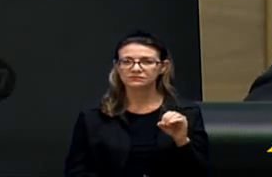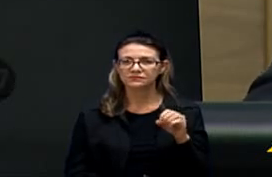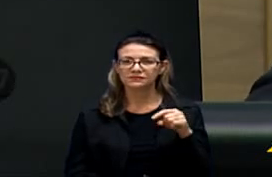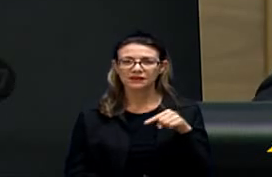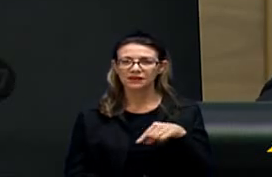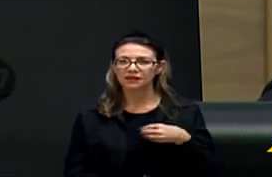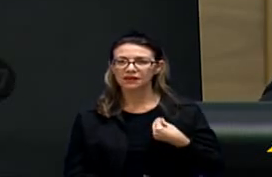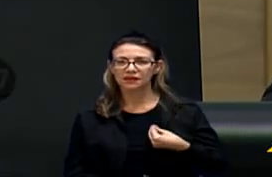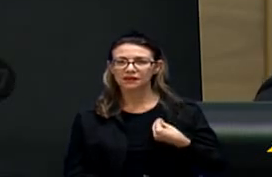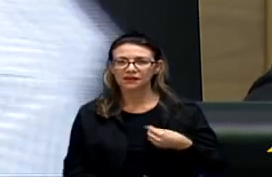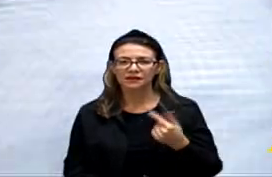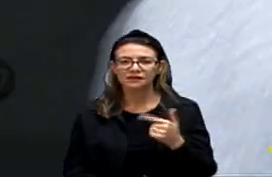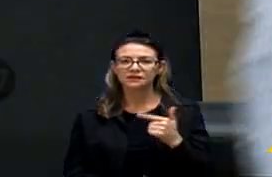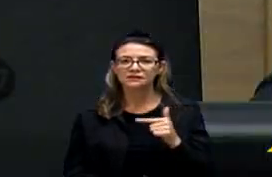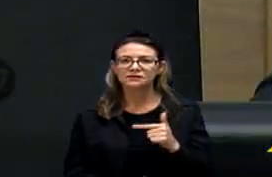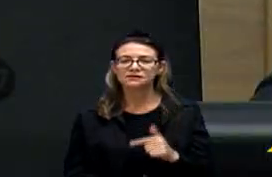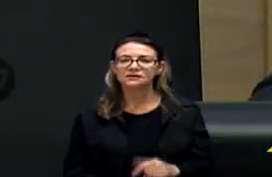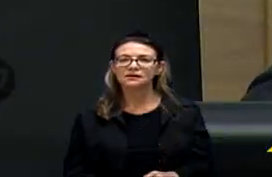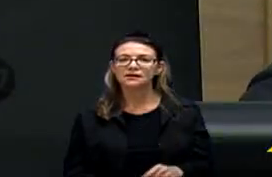excelência